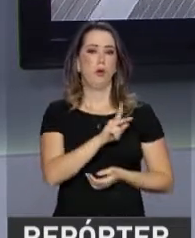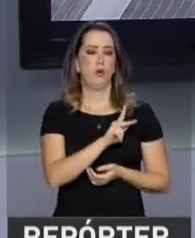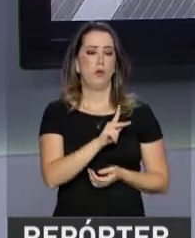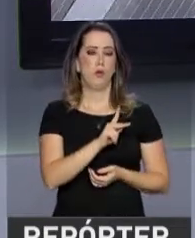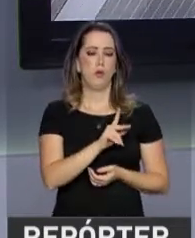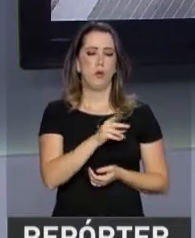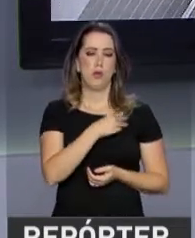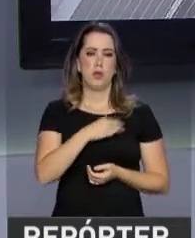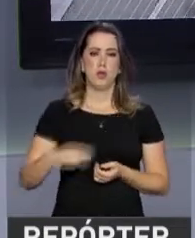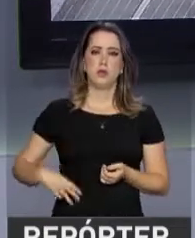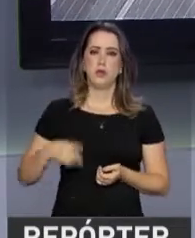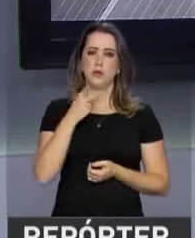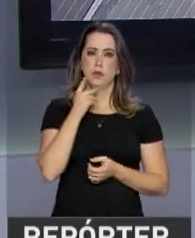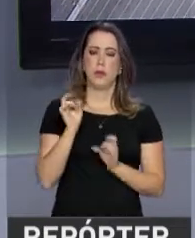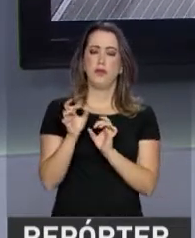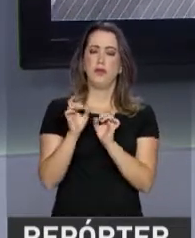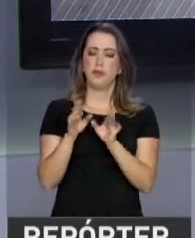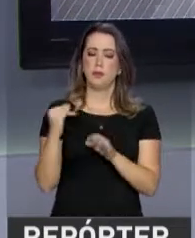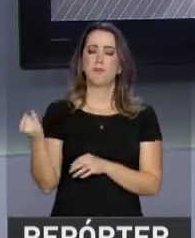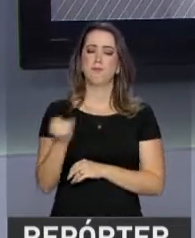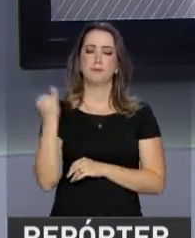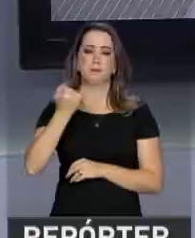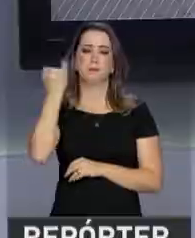a capitalização é essencial.